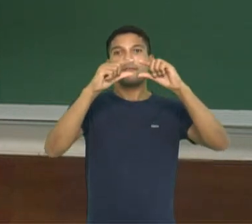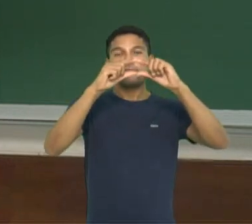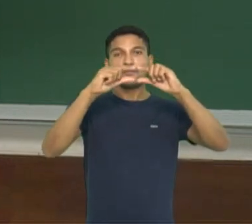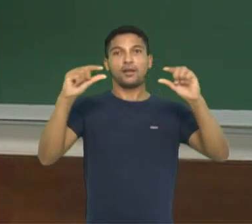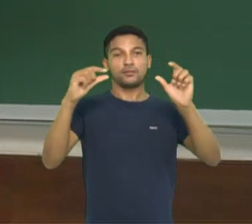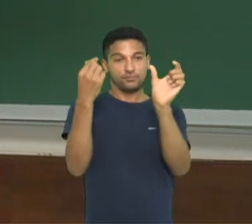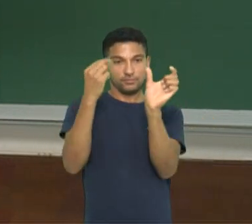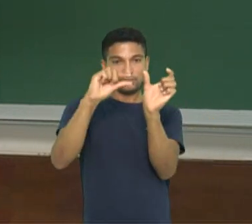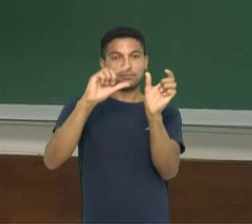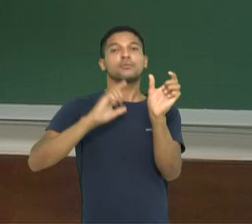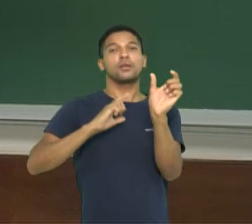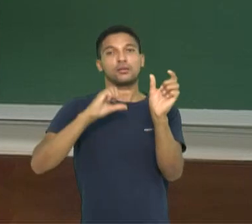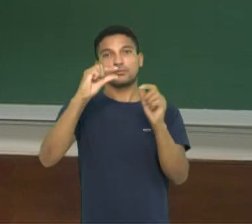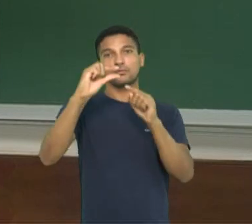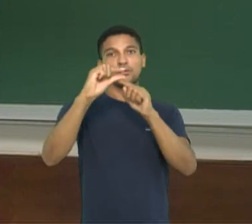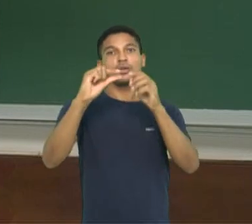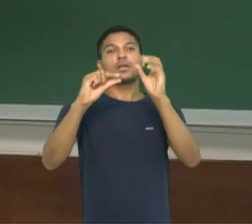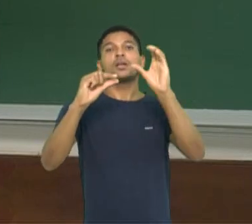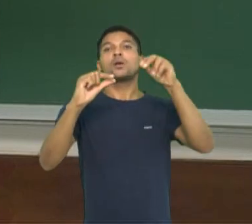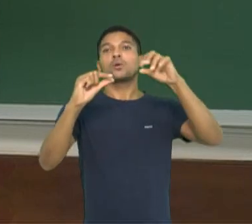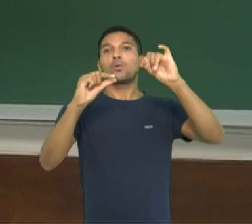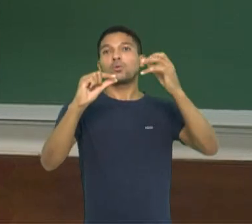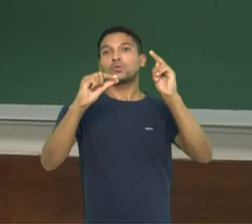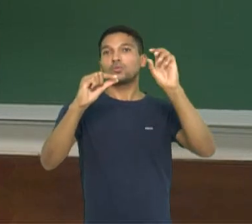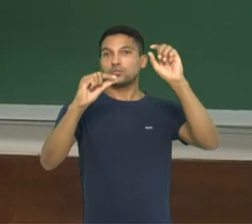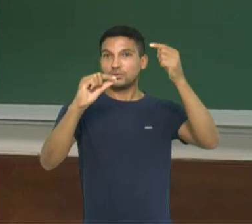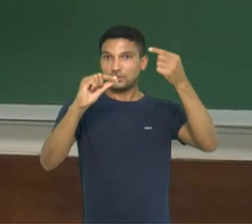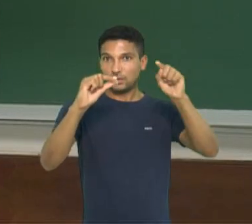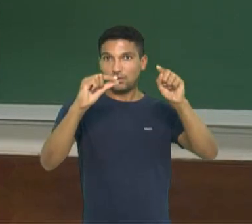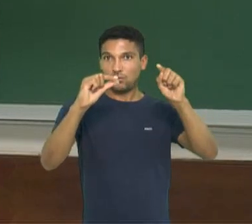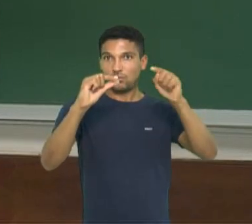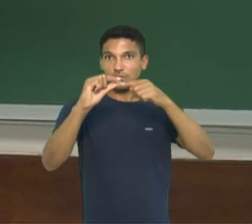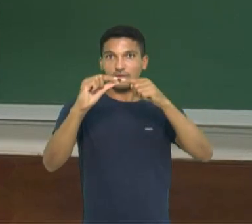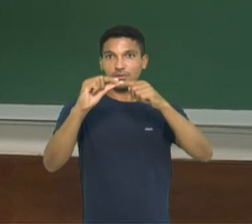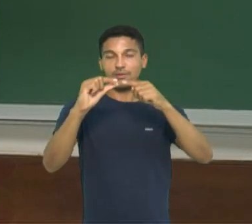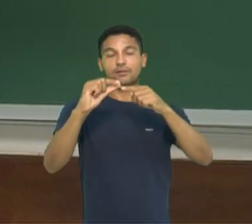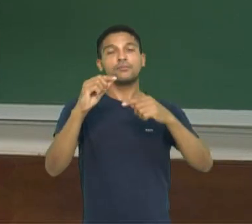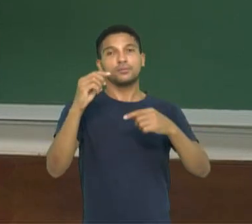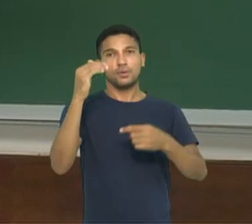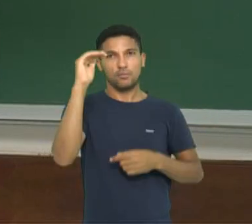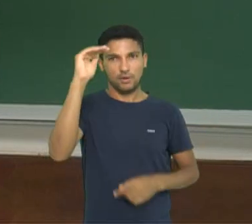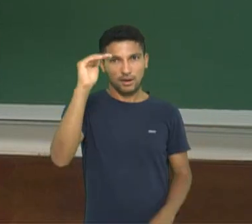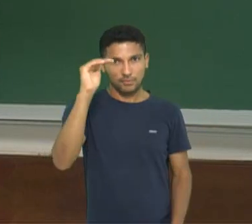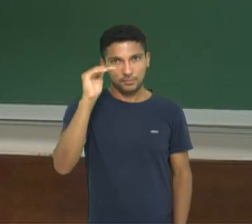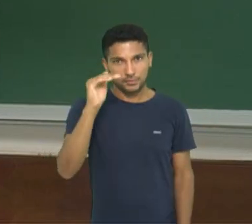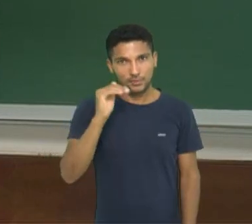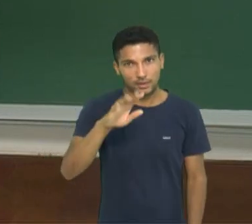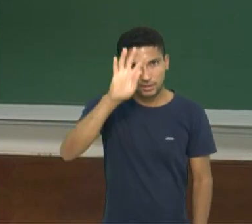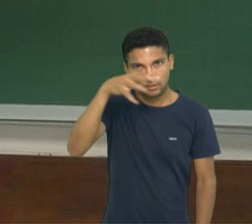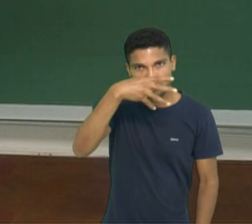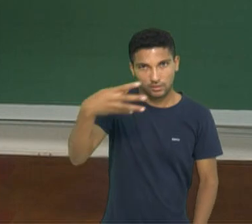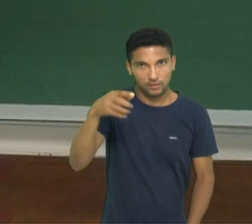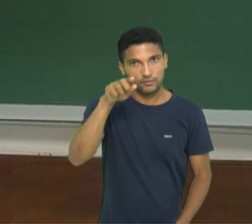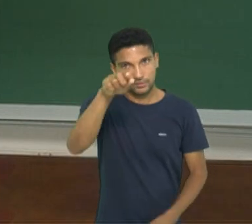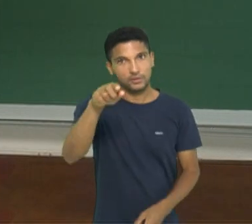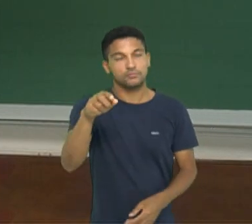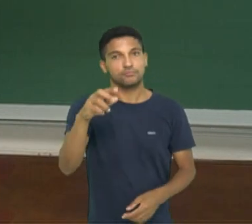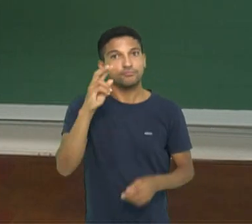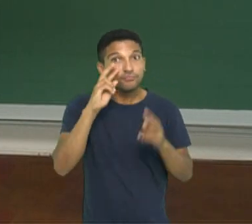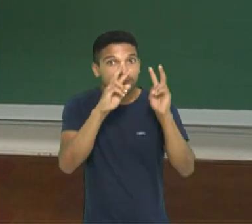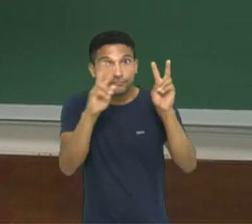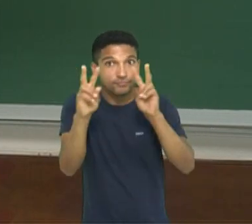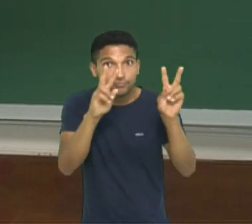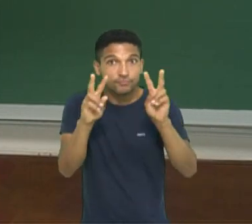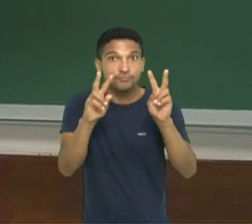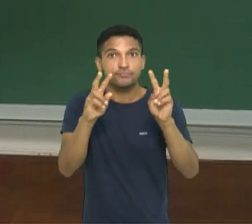explicativa nesse caso. Né? Então, tem essa tabelinha aqui com as conjunções mais utilizadas, só para vocês terem uma base. Ok?